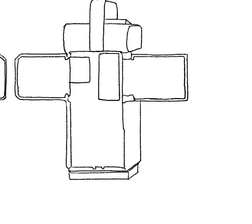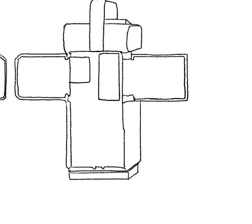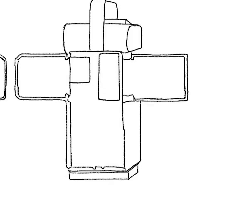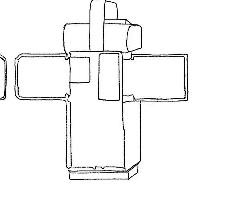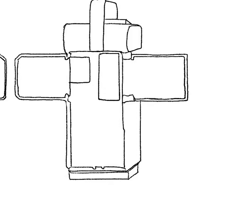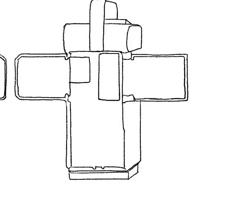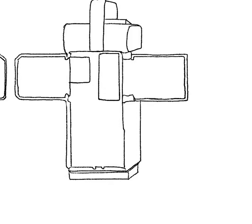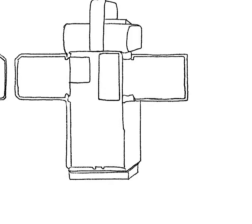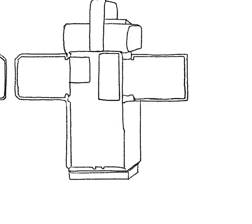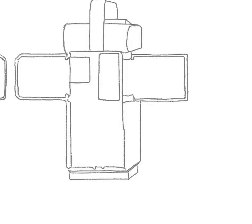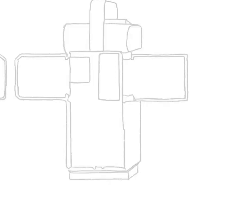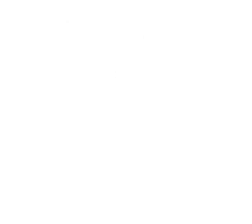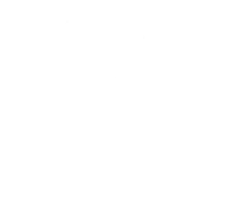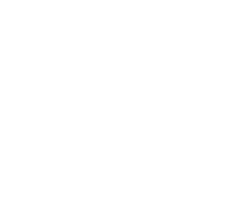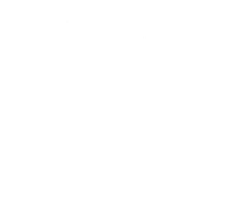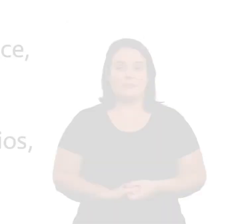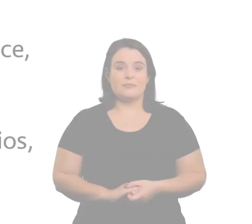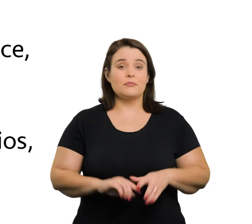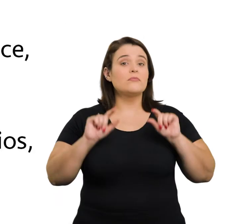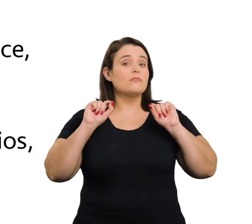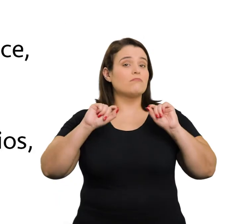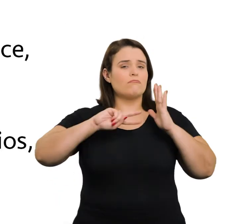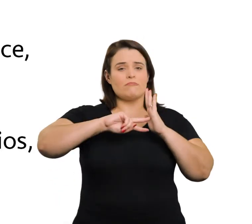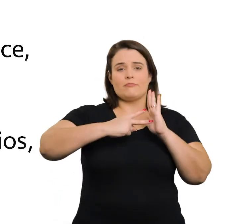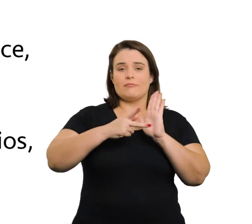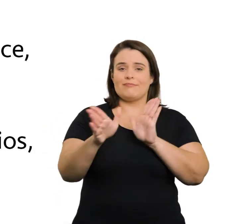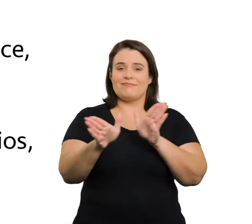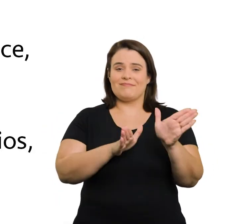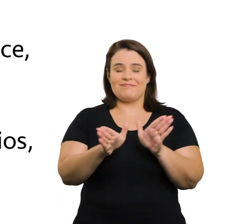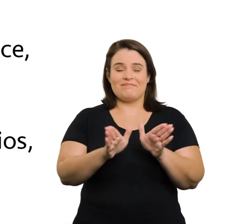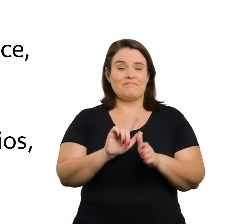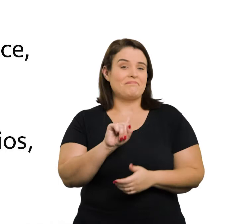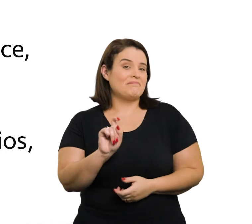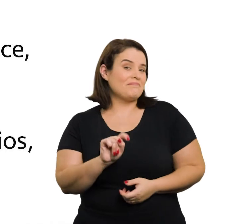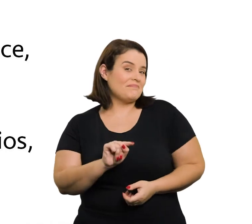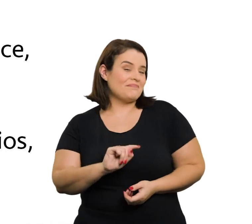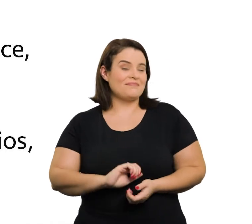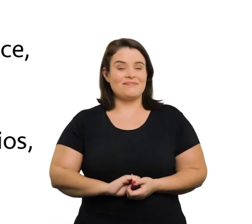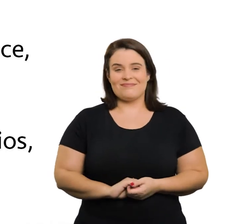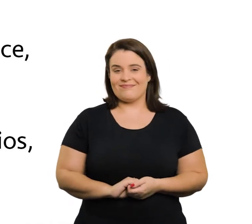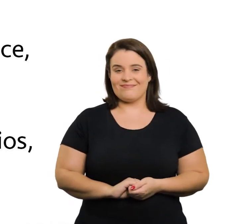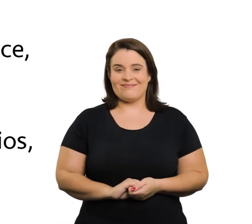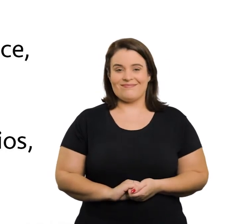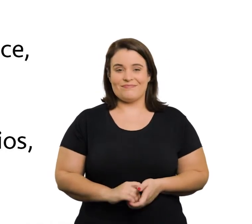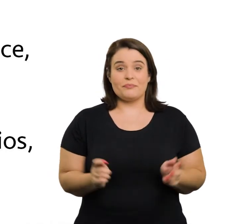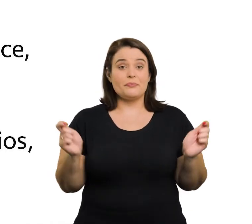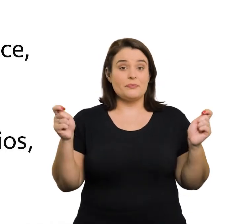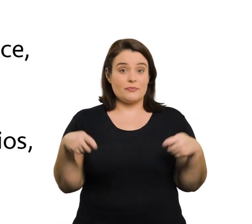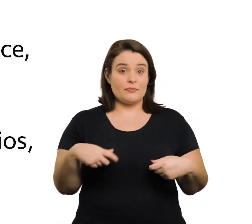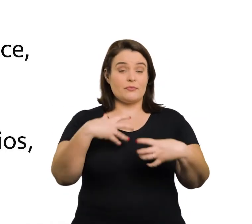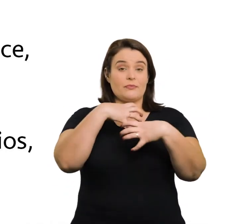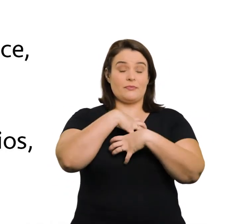para aproximação e uso. O que é acessibilidade?